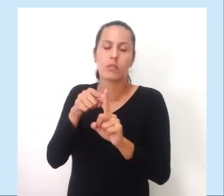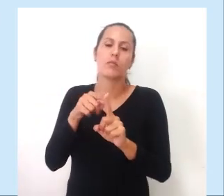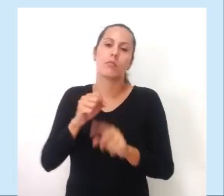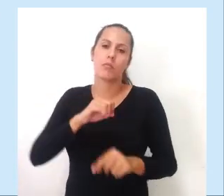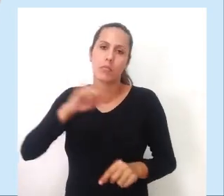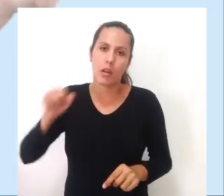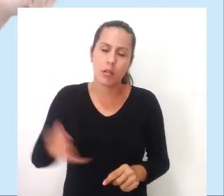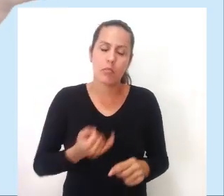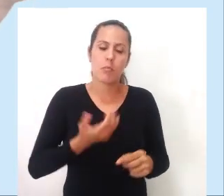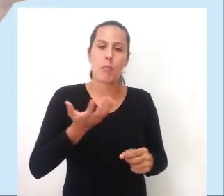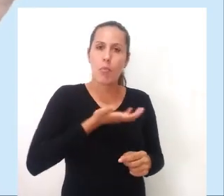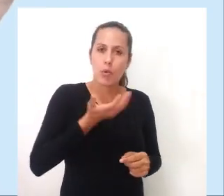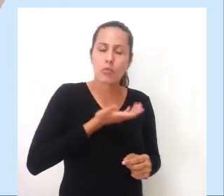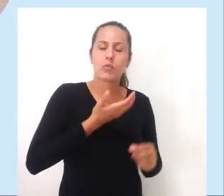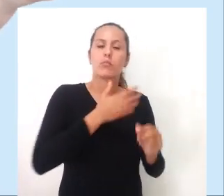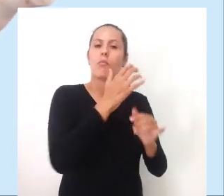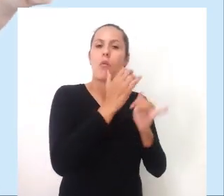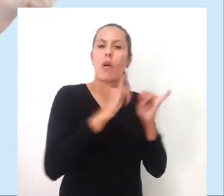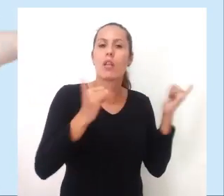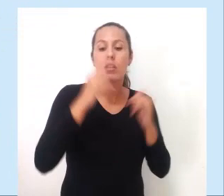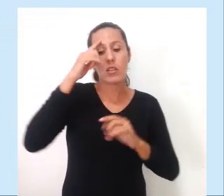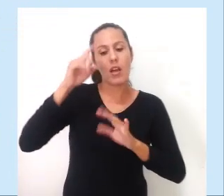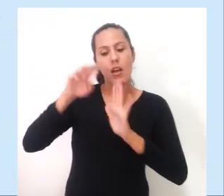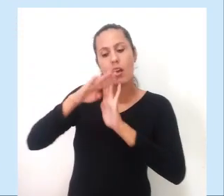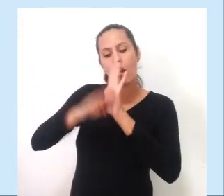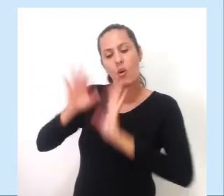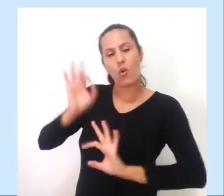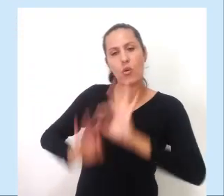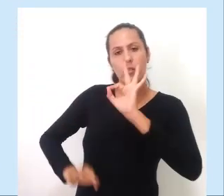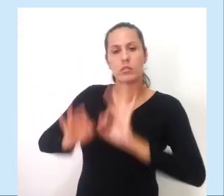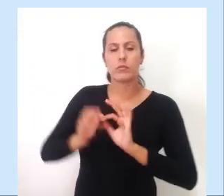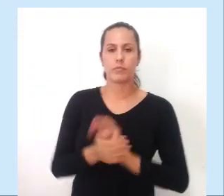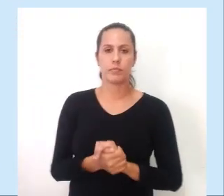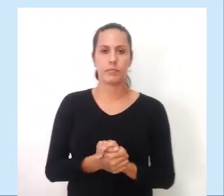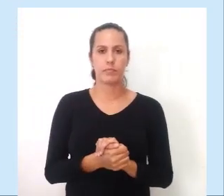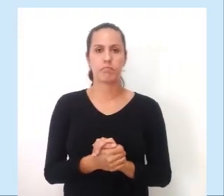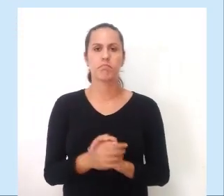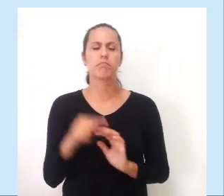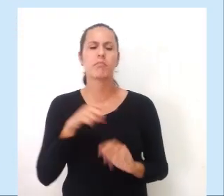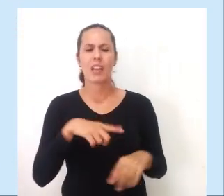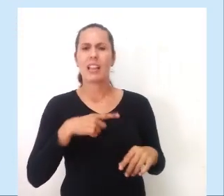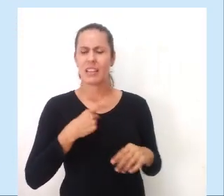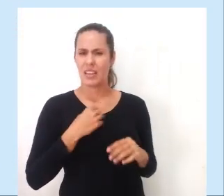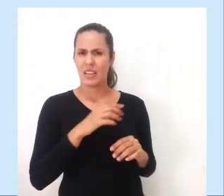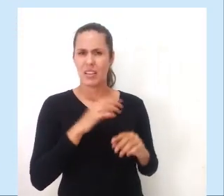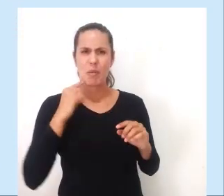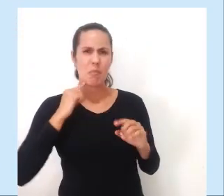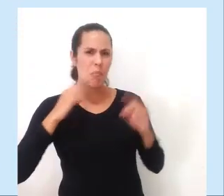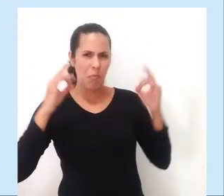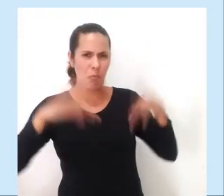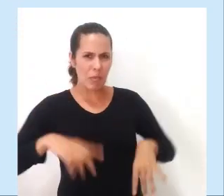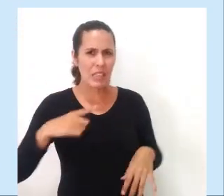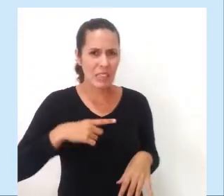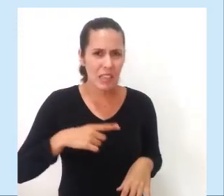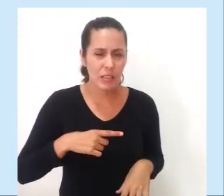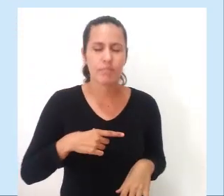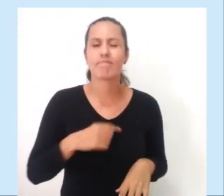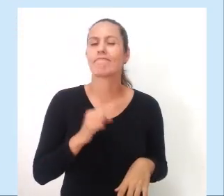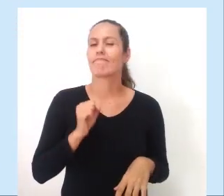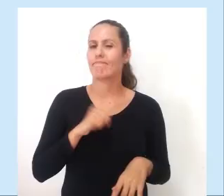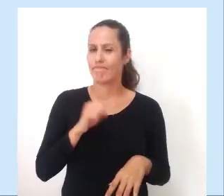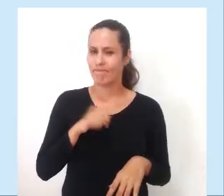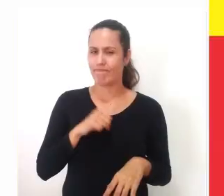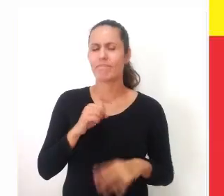esta finalidade, ok? A biomassa, ela também tem um tipo de poluição.